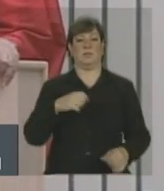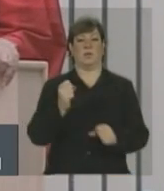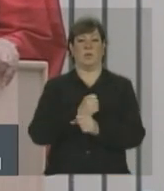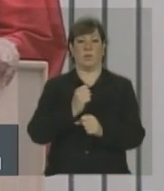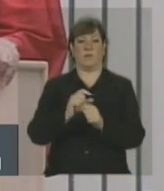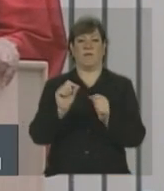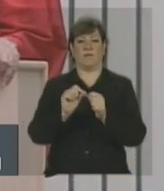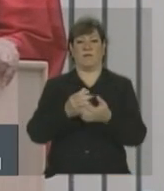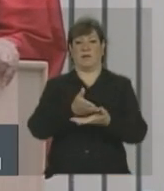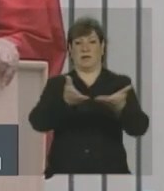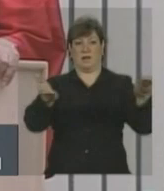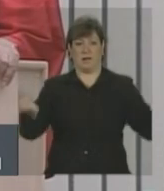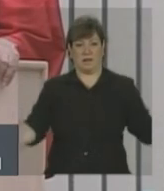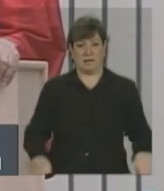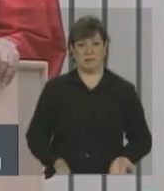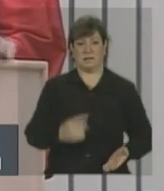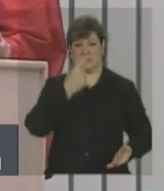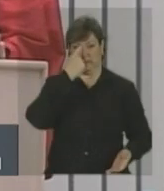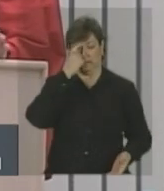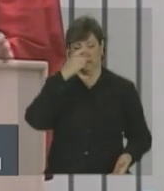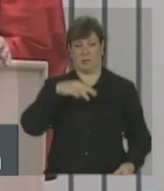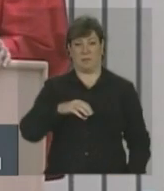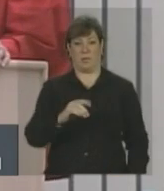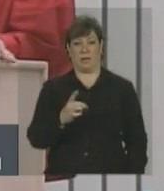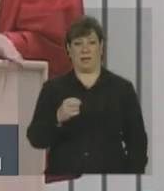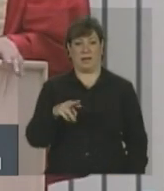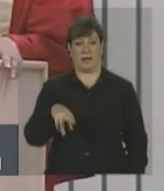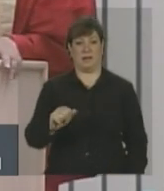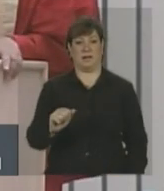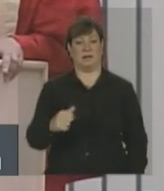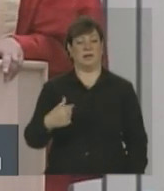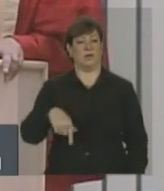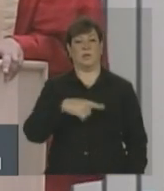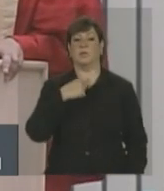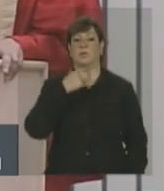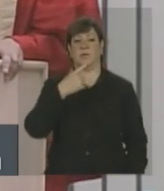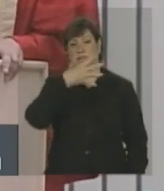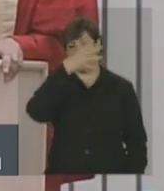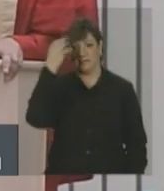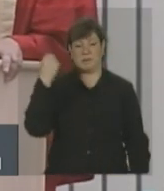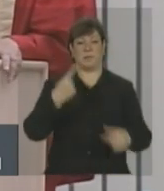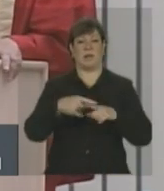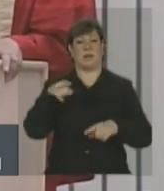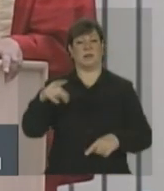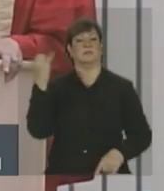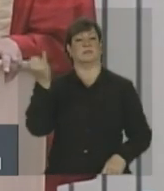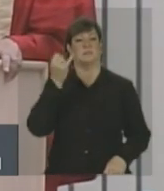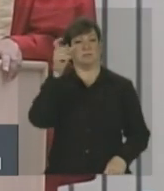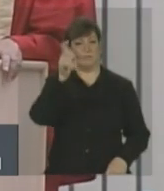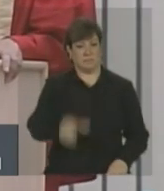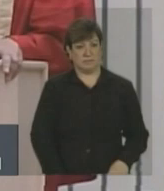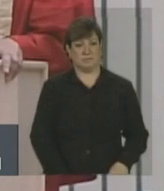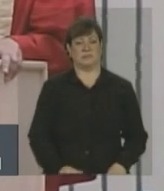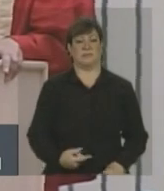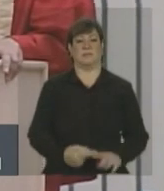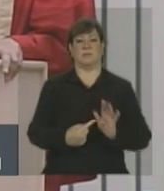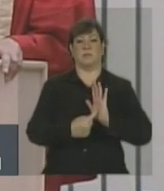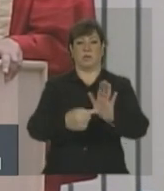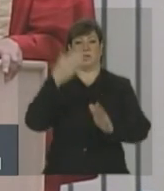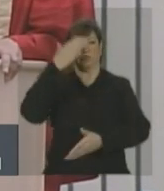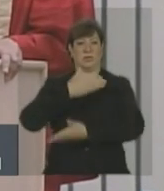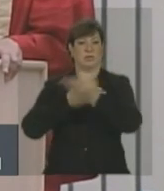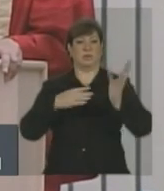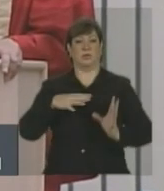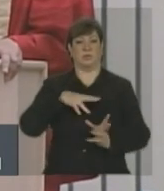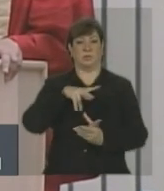Índia moderna, responsável por sua coesão, e pela projeção internacional